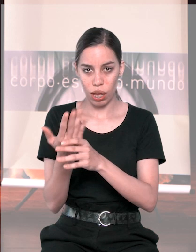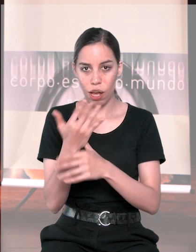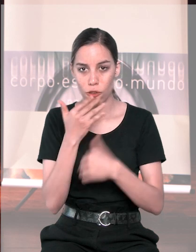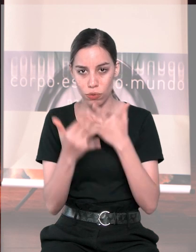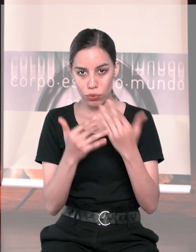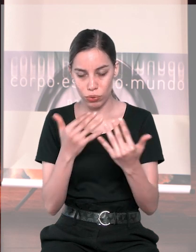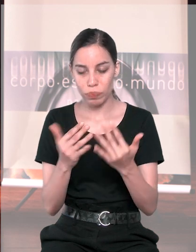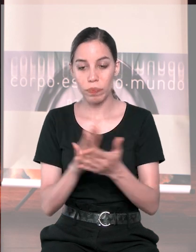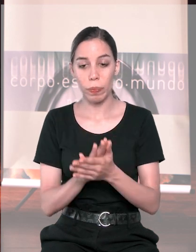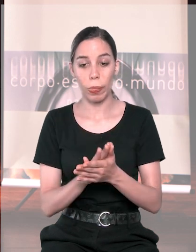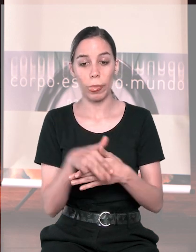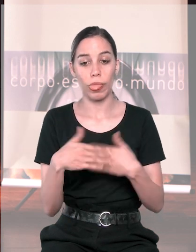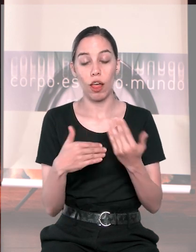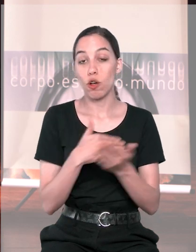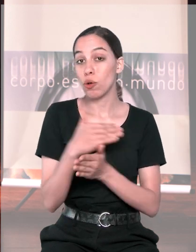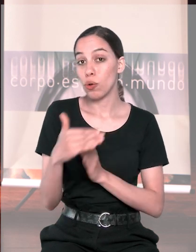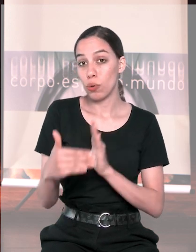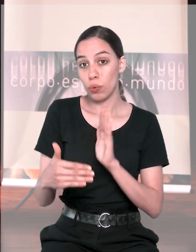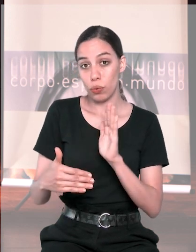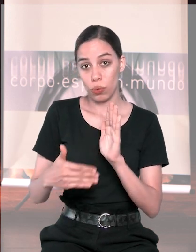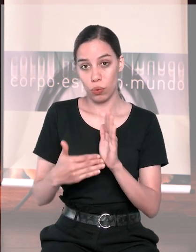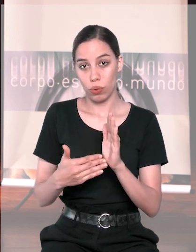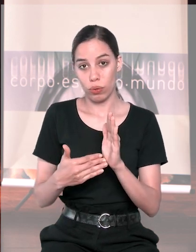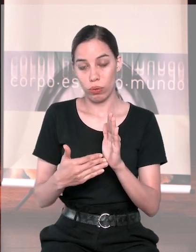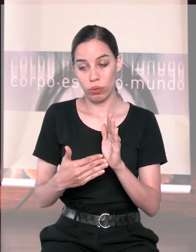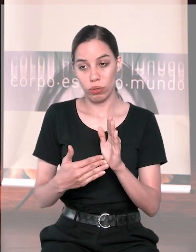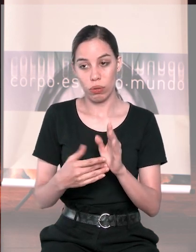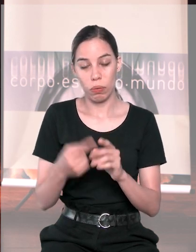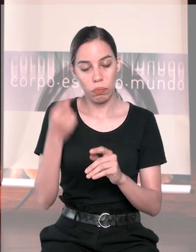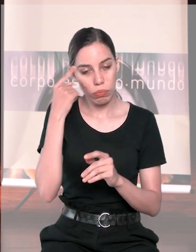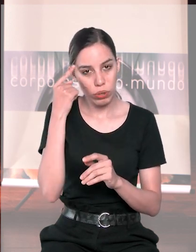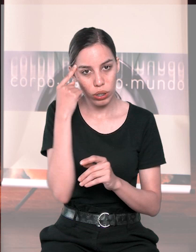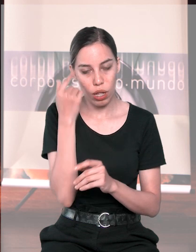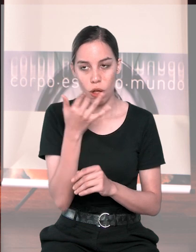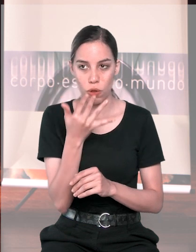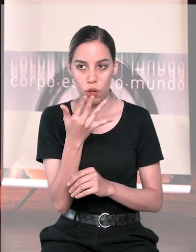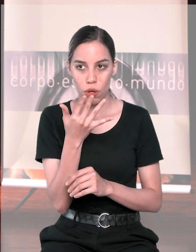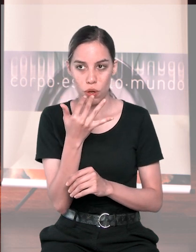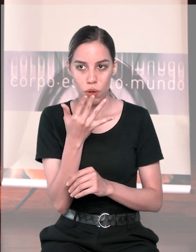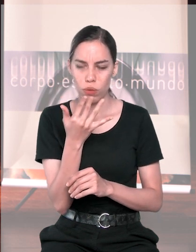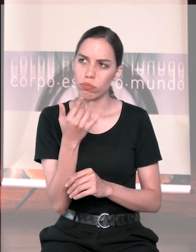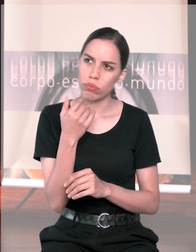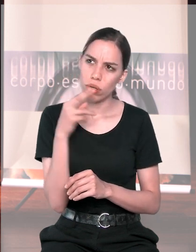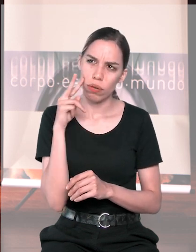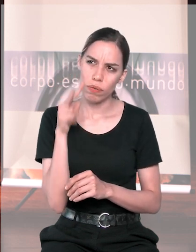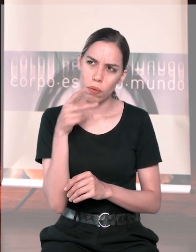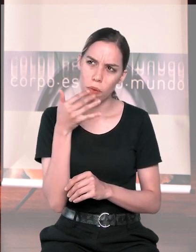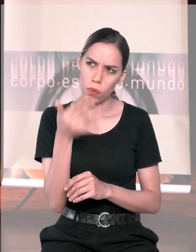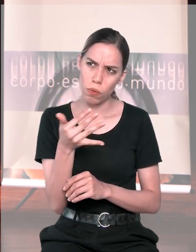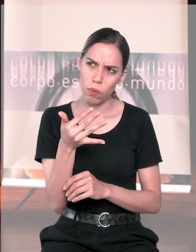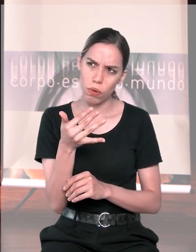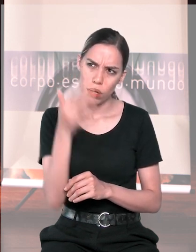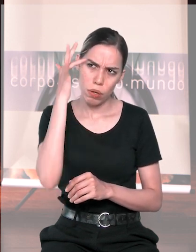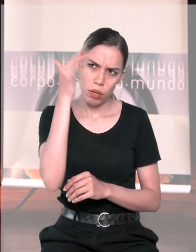cores. Então, tudo que ele vai partir de uma ideia muito simples das cores complementares. Você vê uma cor e você imagina outra. Né? Acho